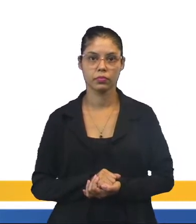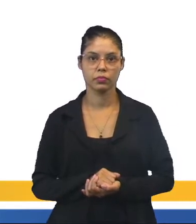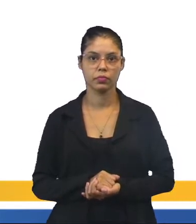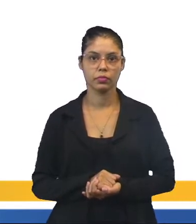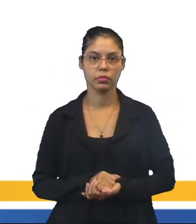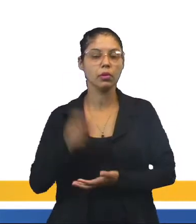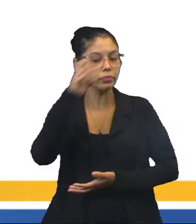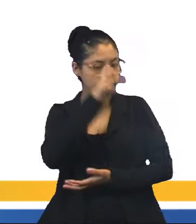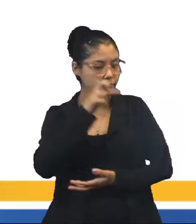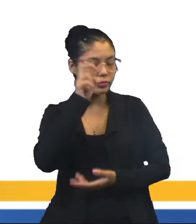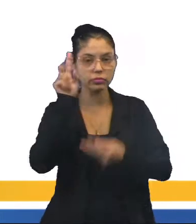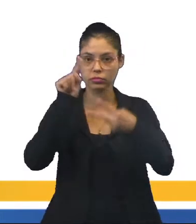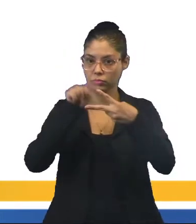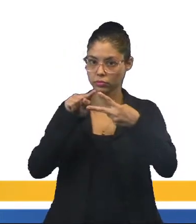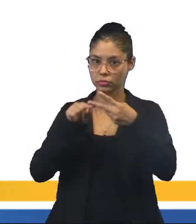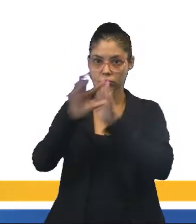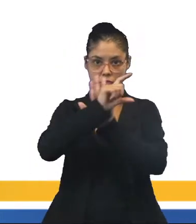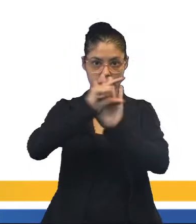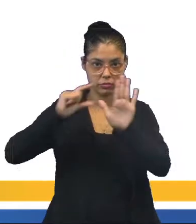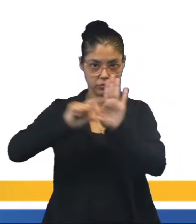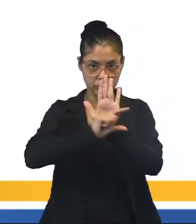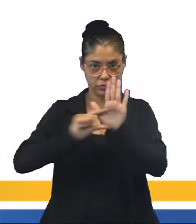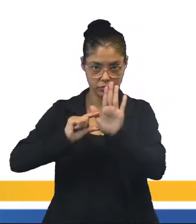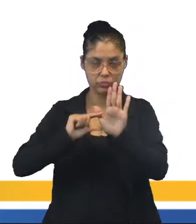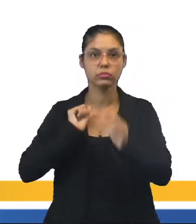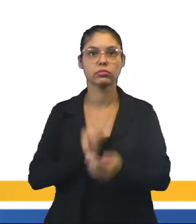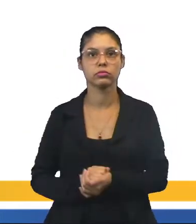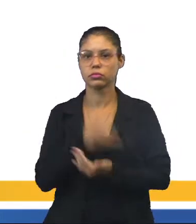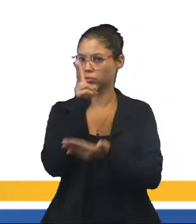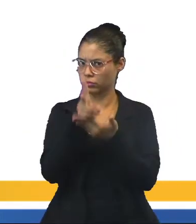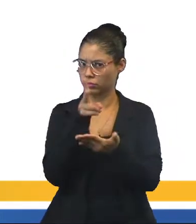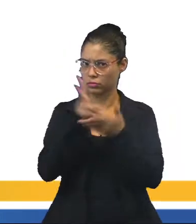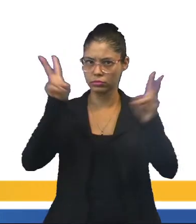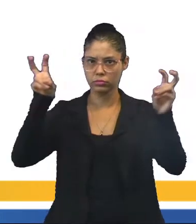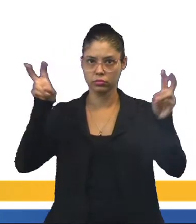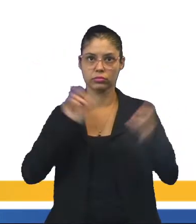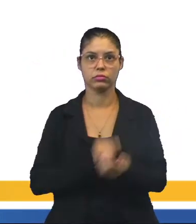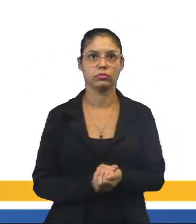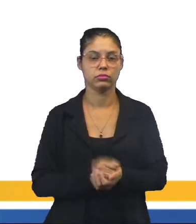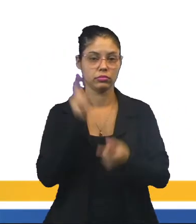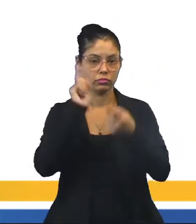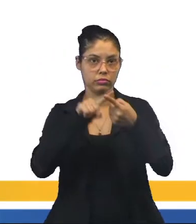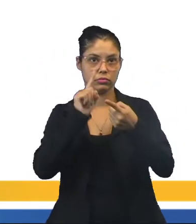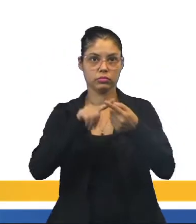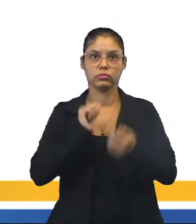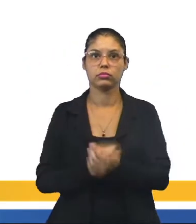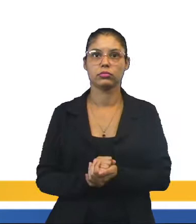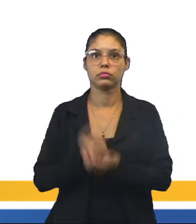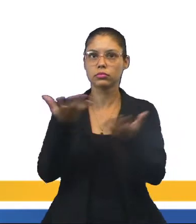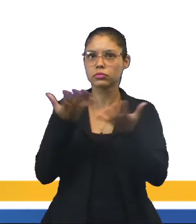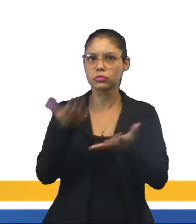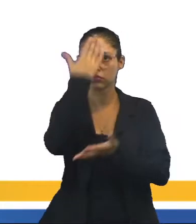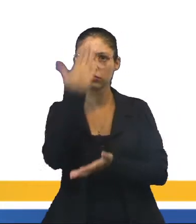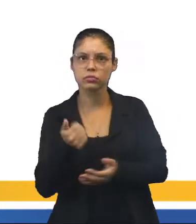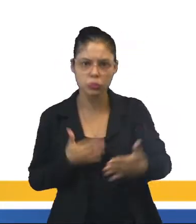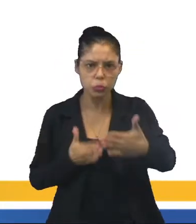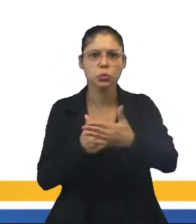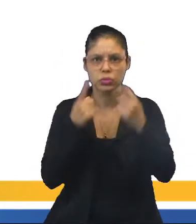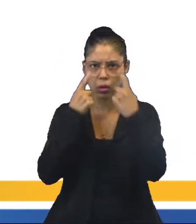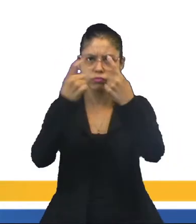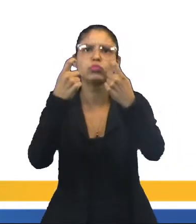Vamos à análise de 2 trechos que abordam a mesma temática. Texto 1. Se queremos combater